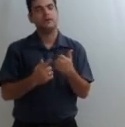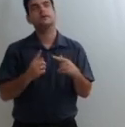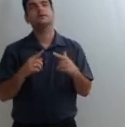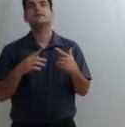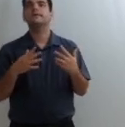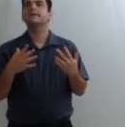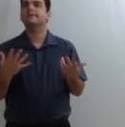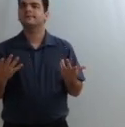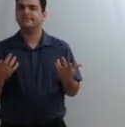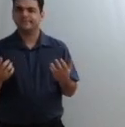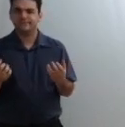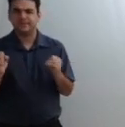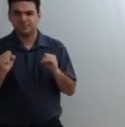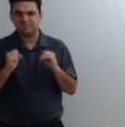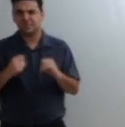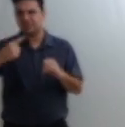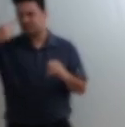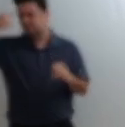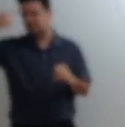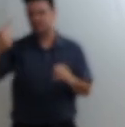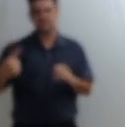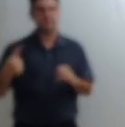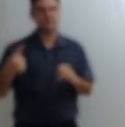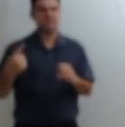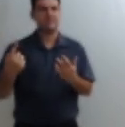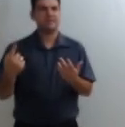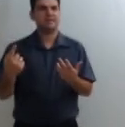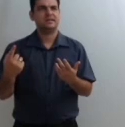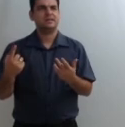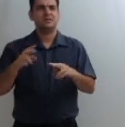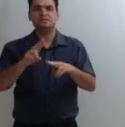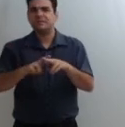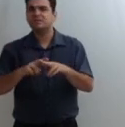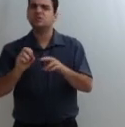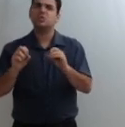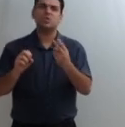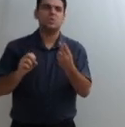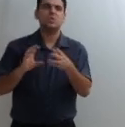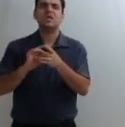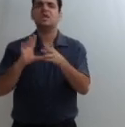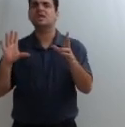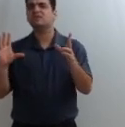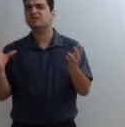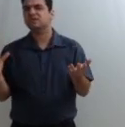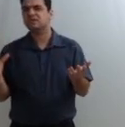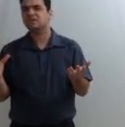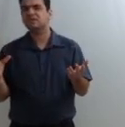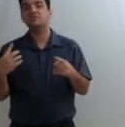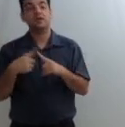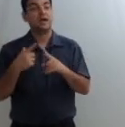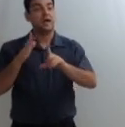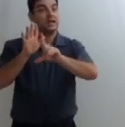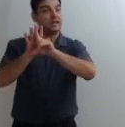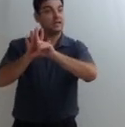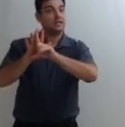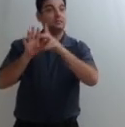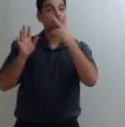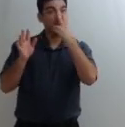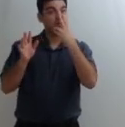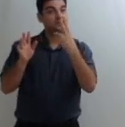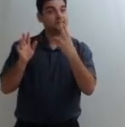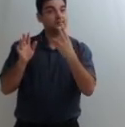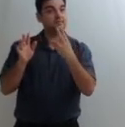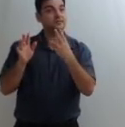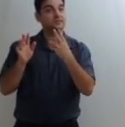se indeferir o livramento condicional, porque, por opção expressa do legislador reformador,